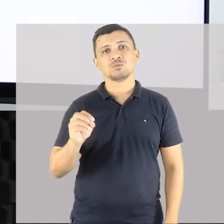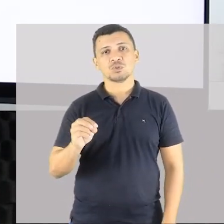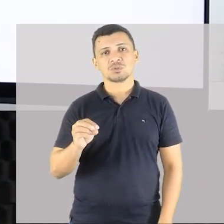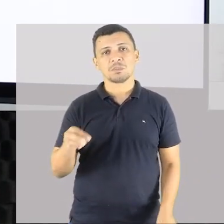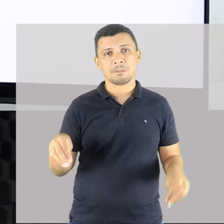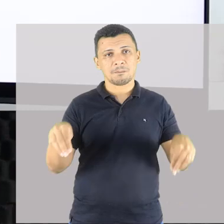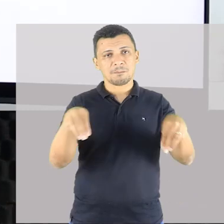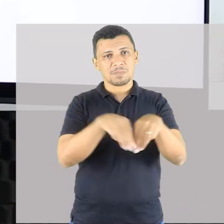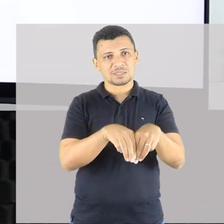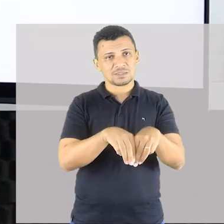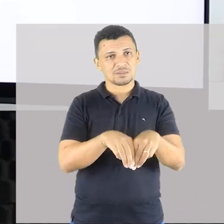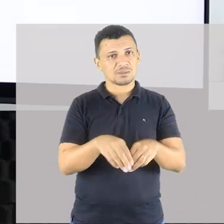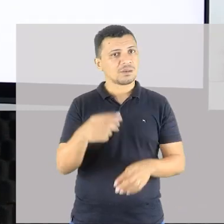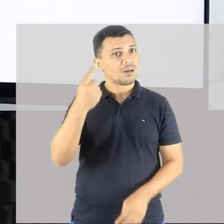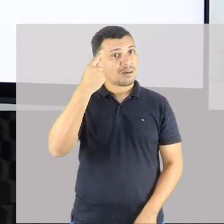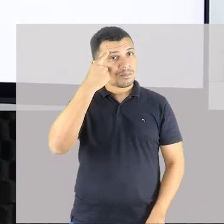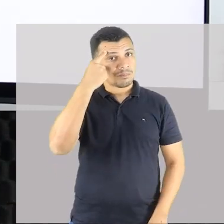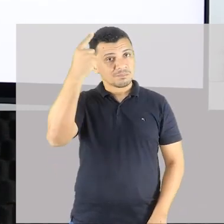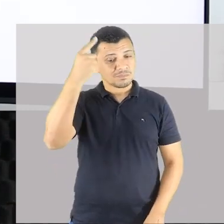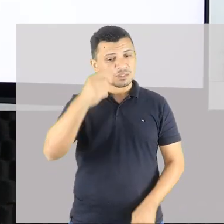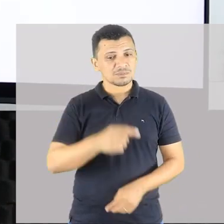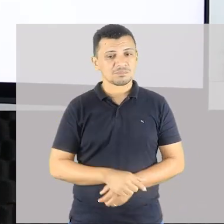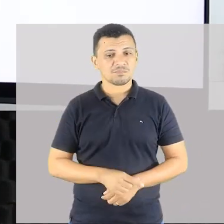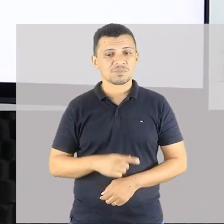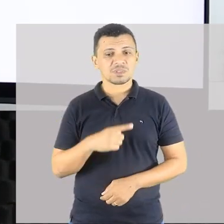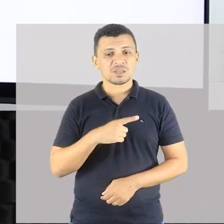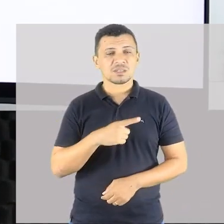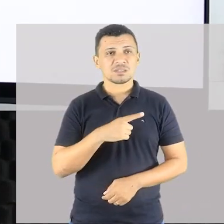fluxo magnético? Suponha uma espira,